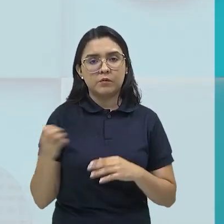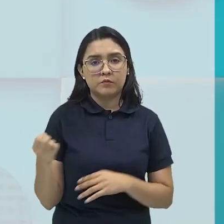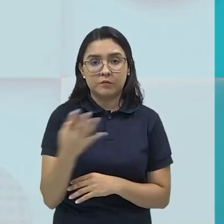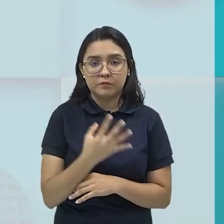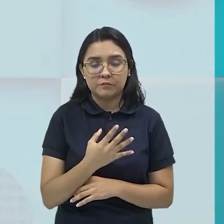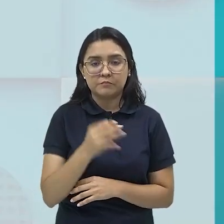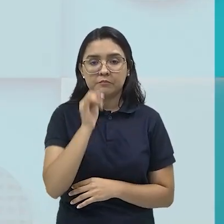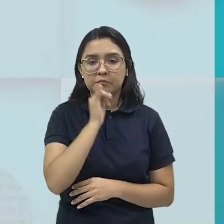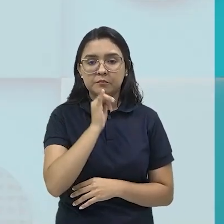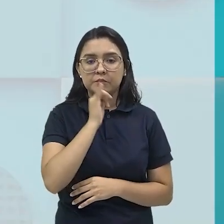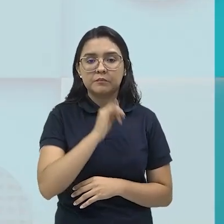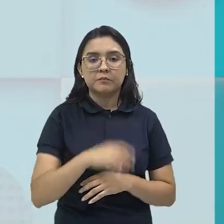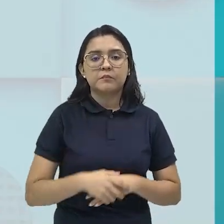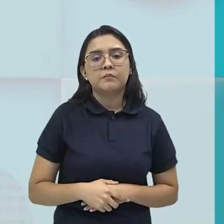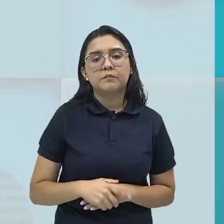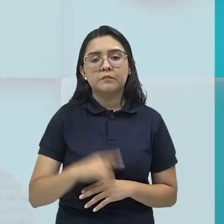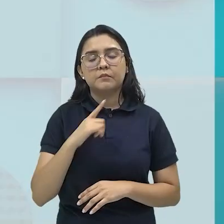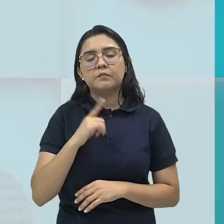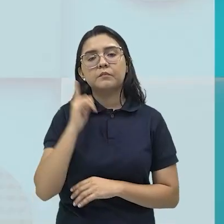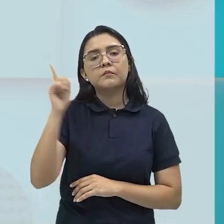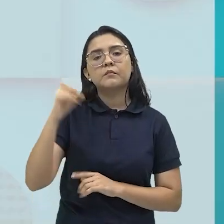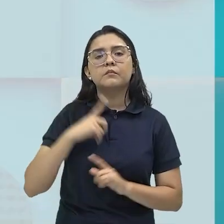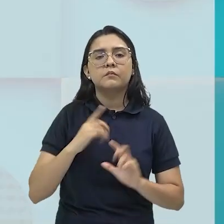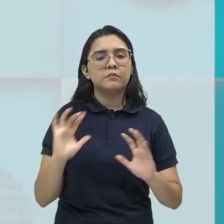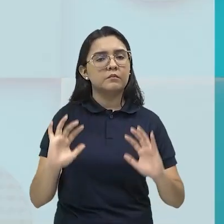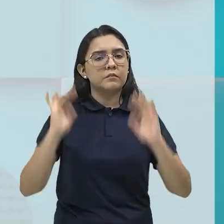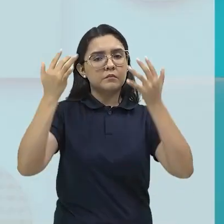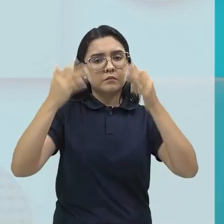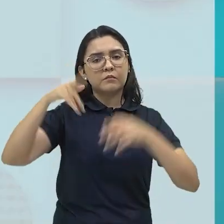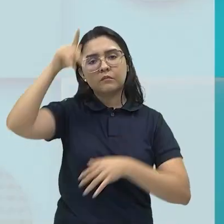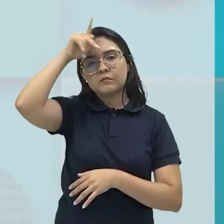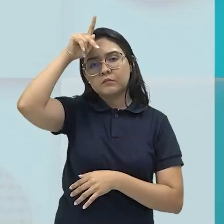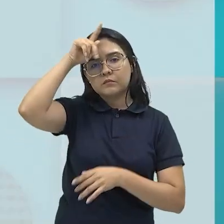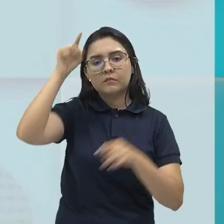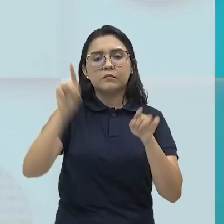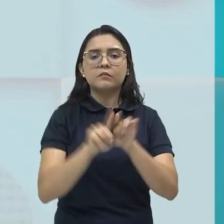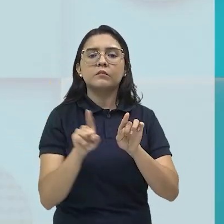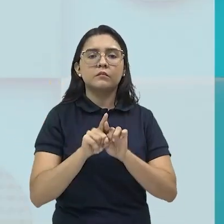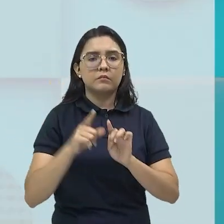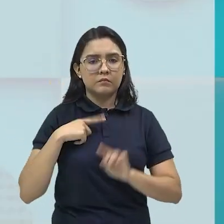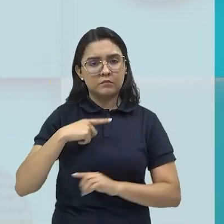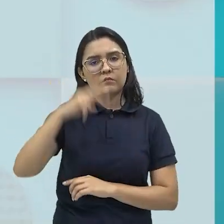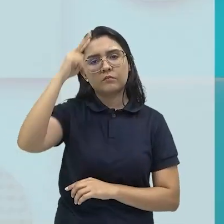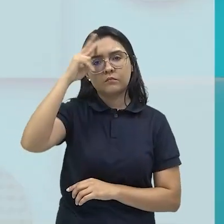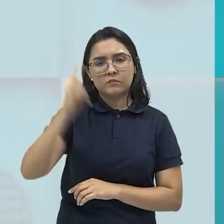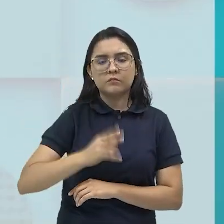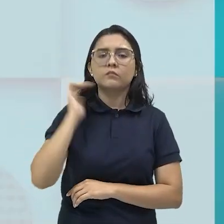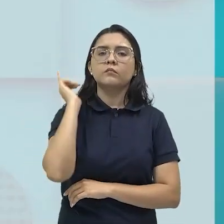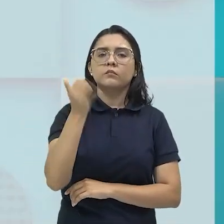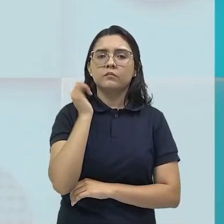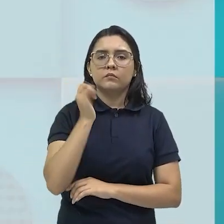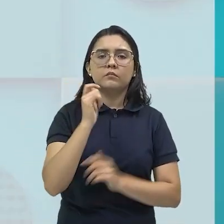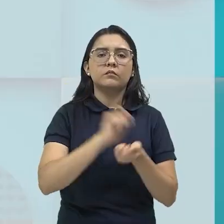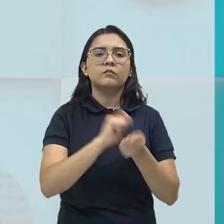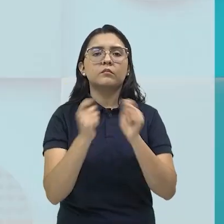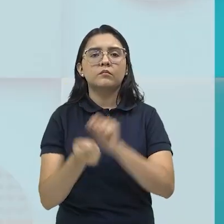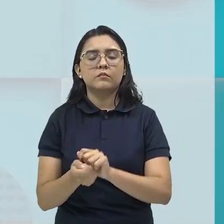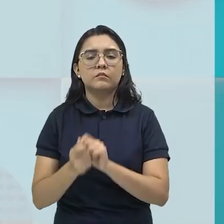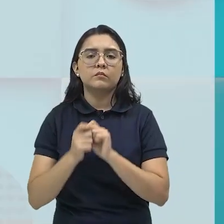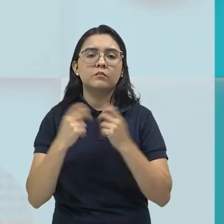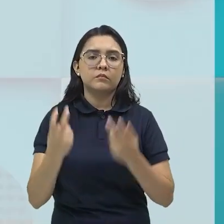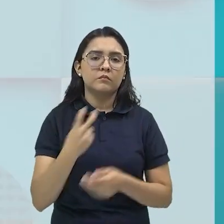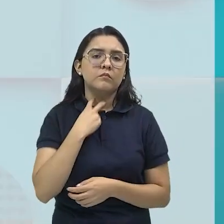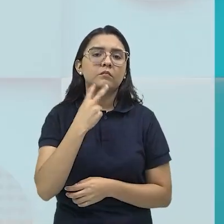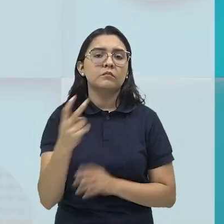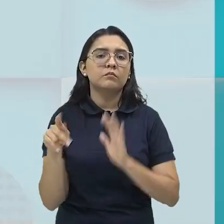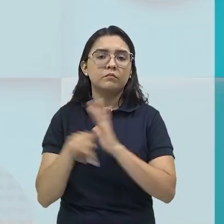Por exemplo, quando a gente pensa no Festival de Parintins, a gente tem a contação de história, reelaborada pela voz, muitas vezes,